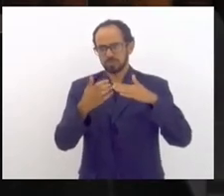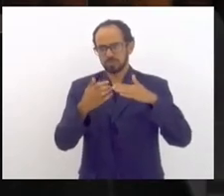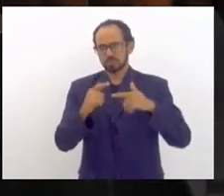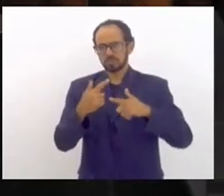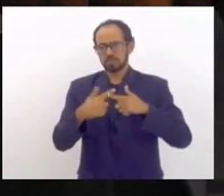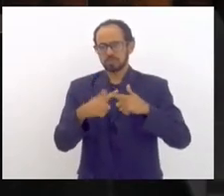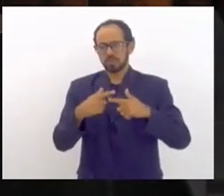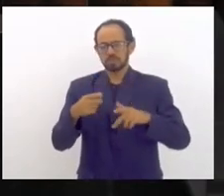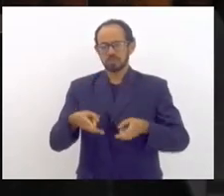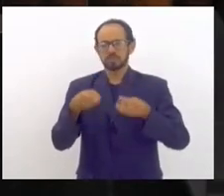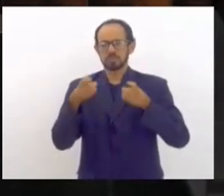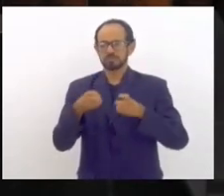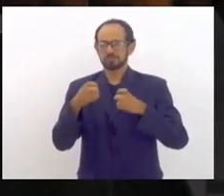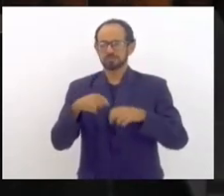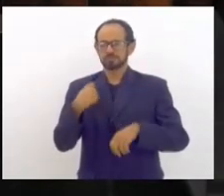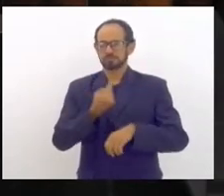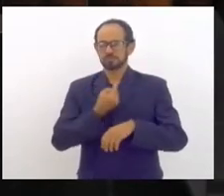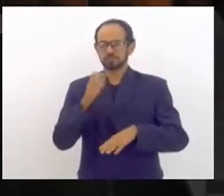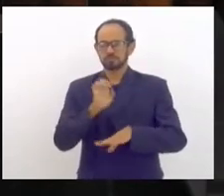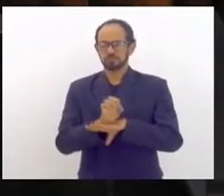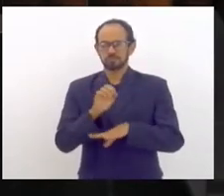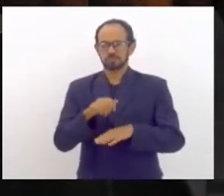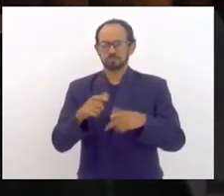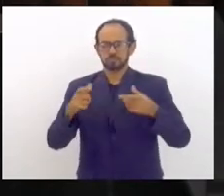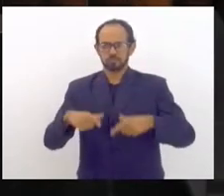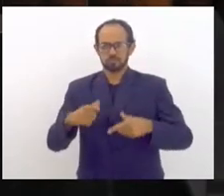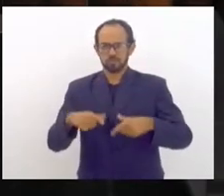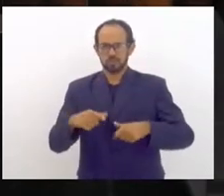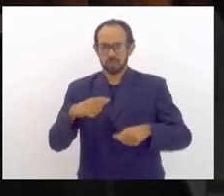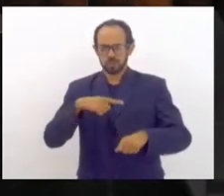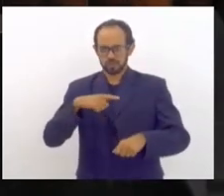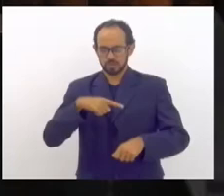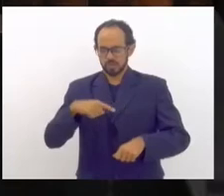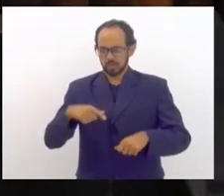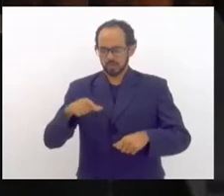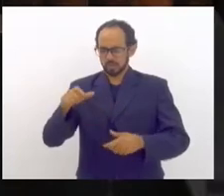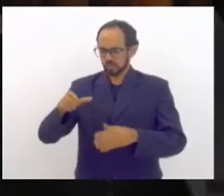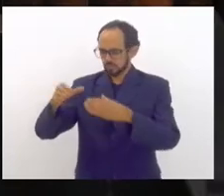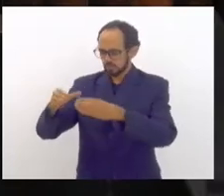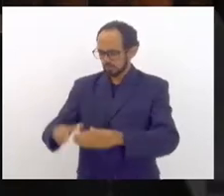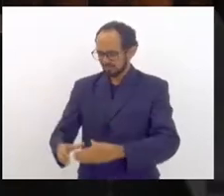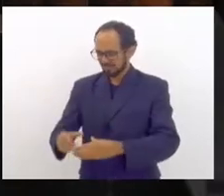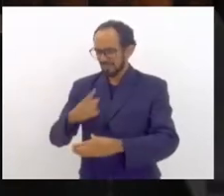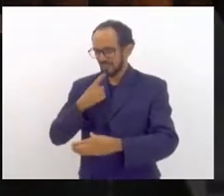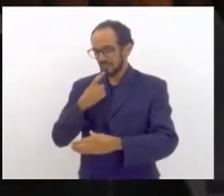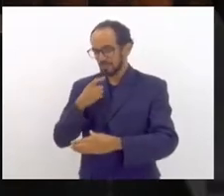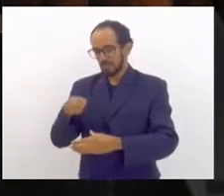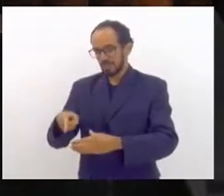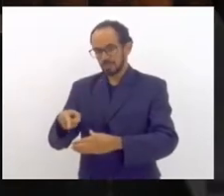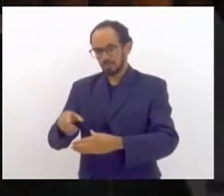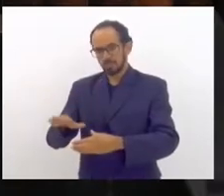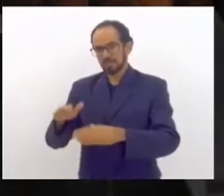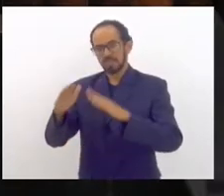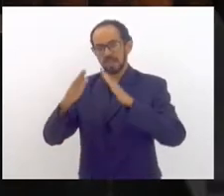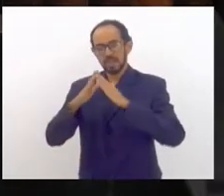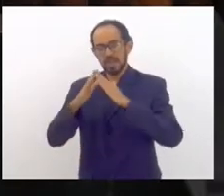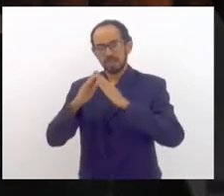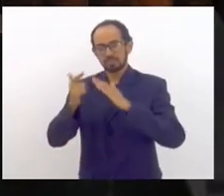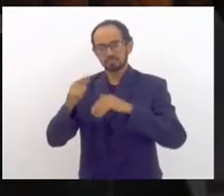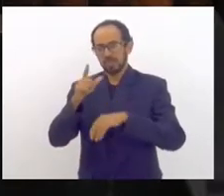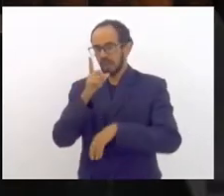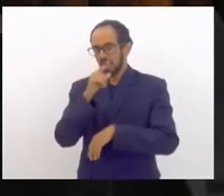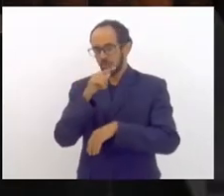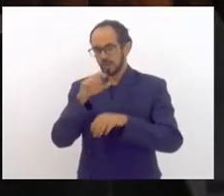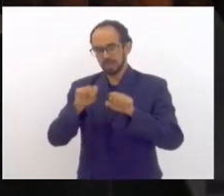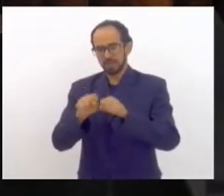na cidade, no nosso estado, muitos locais aí eles colocam o hidrante na cidade, colocam o hidrante na casa, sem a casa ter água, quebra a calçada